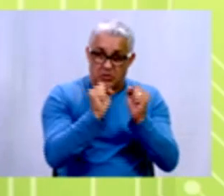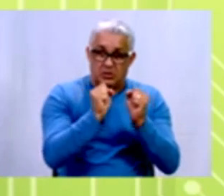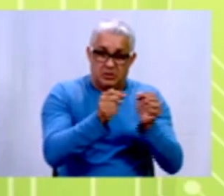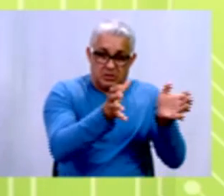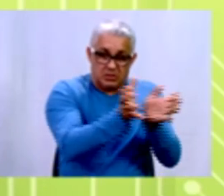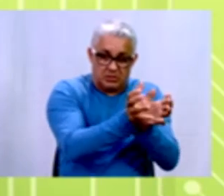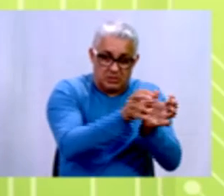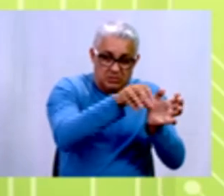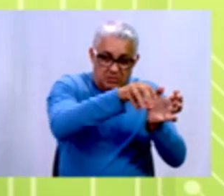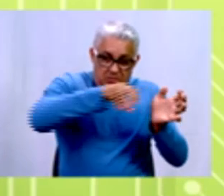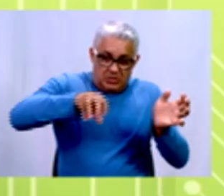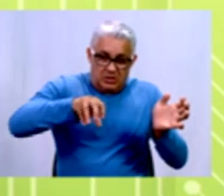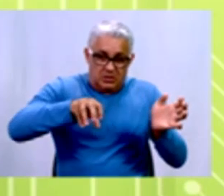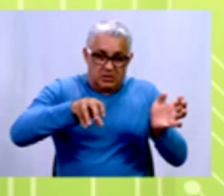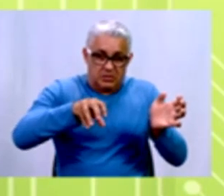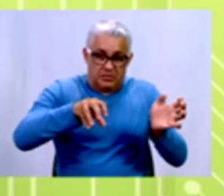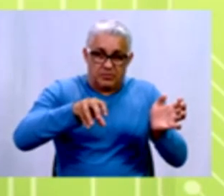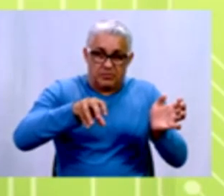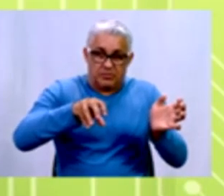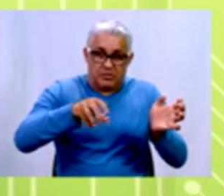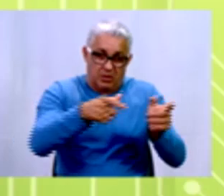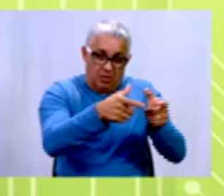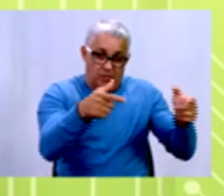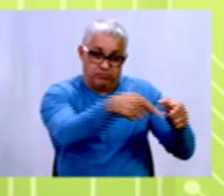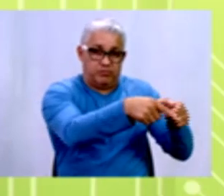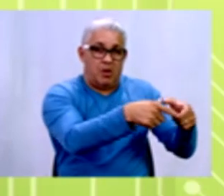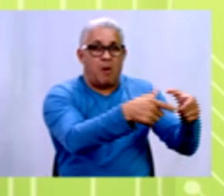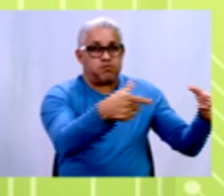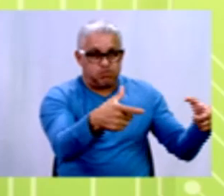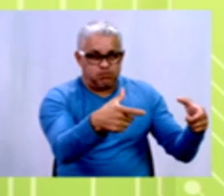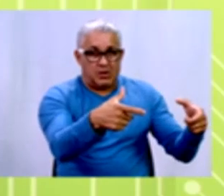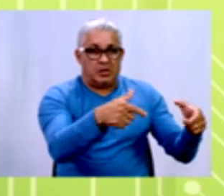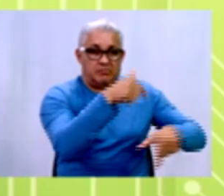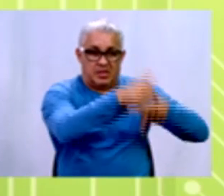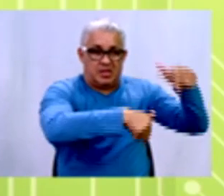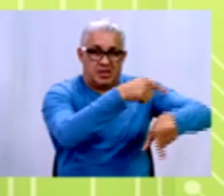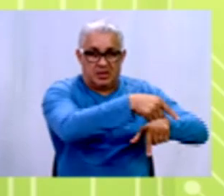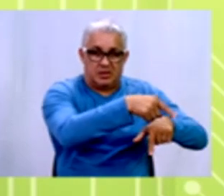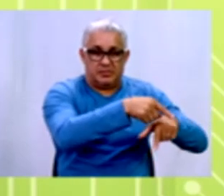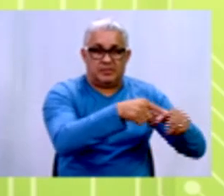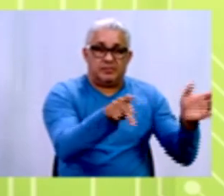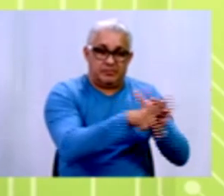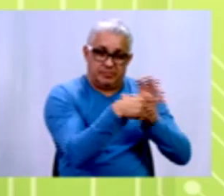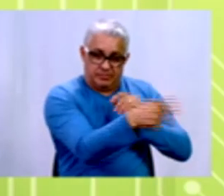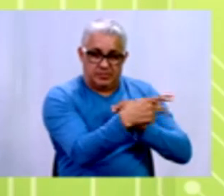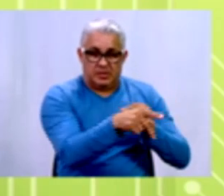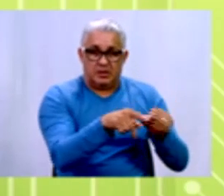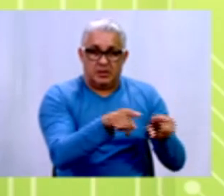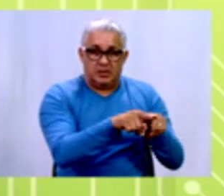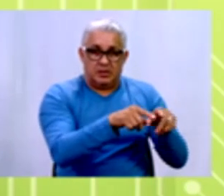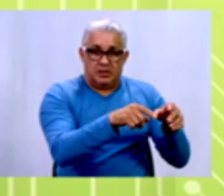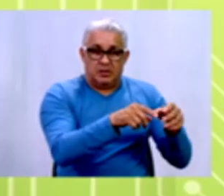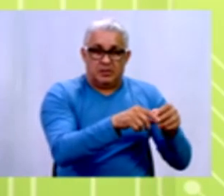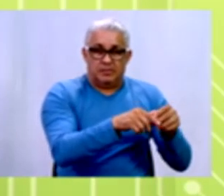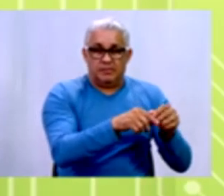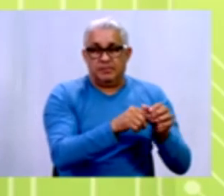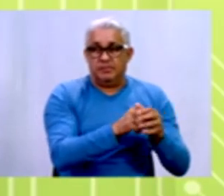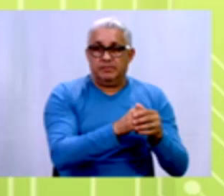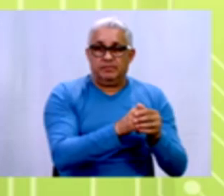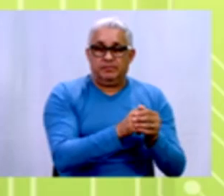trabalhando em um determinado módulo maior, que vai ter seu Product Backlog próprio, e vai